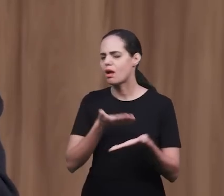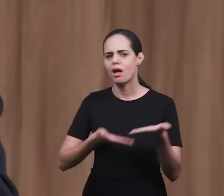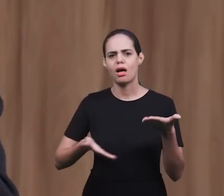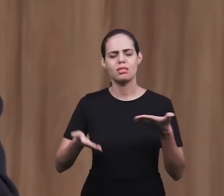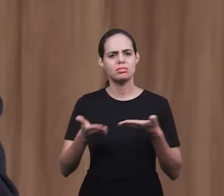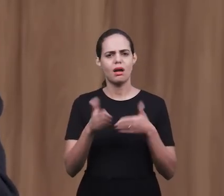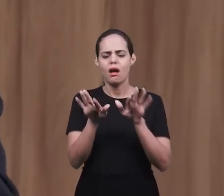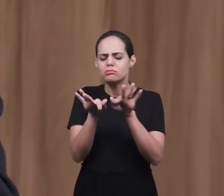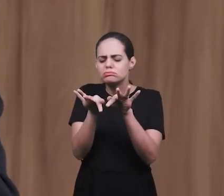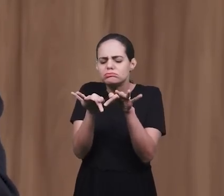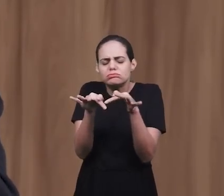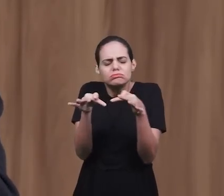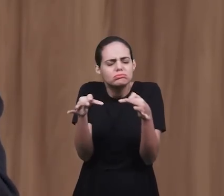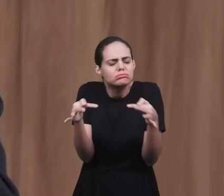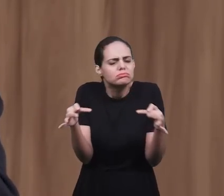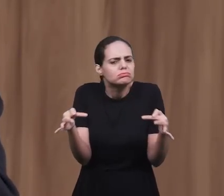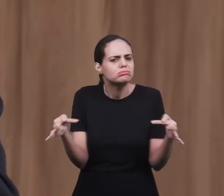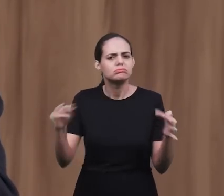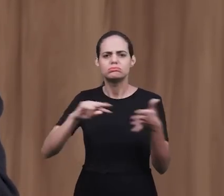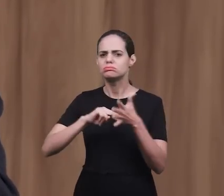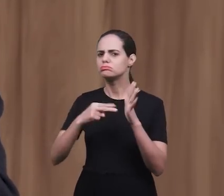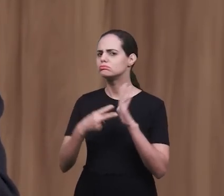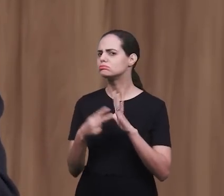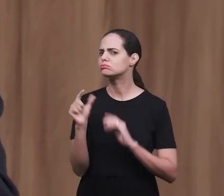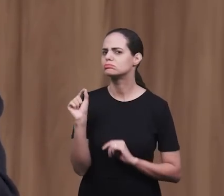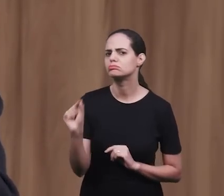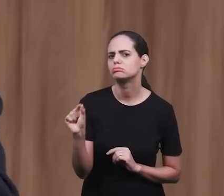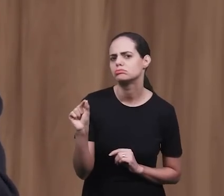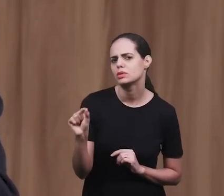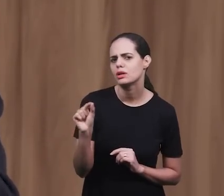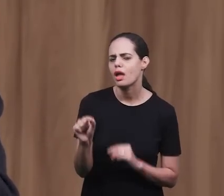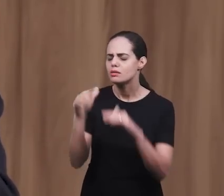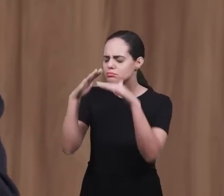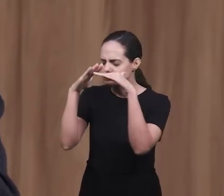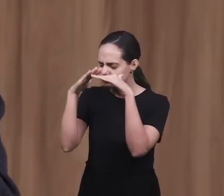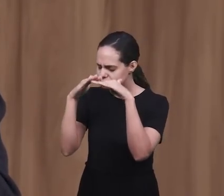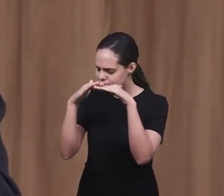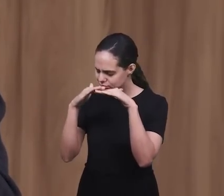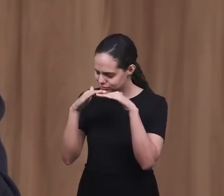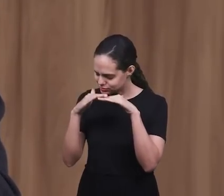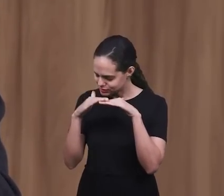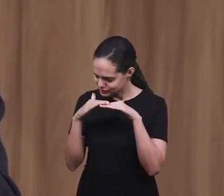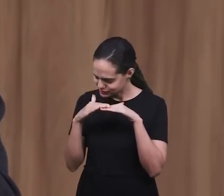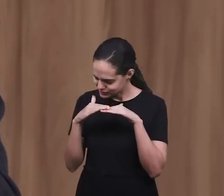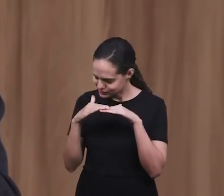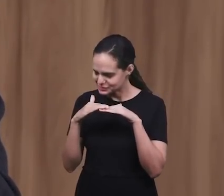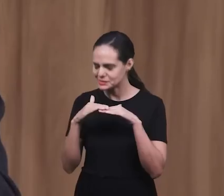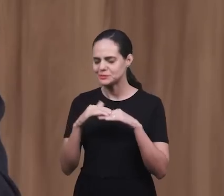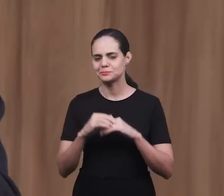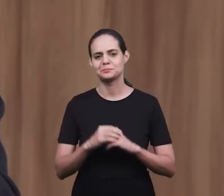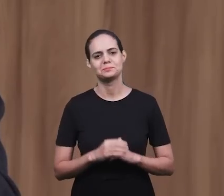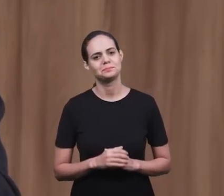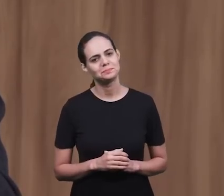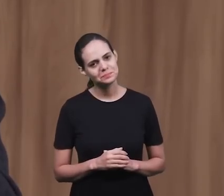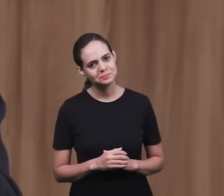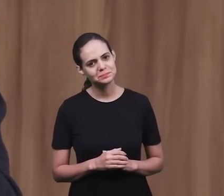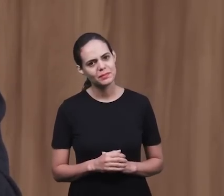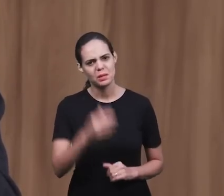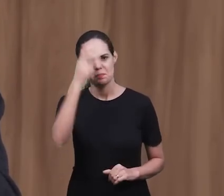Humilde é no sentido de ser uma pessoa submissa, de ser uma pessoa que não